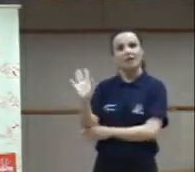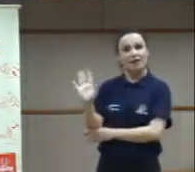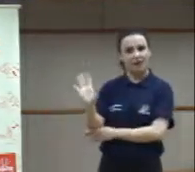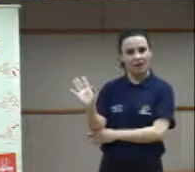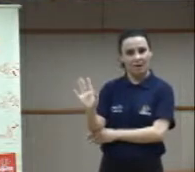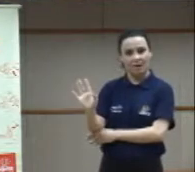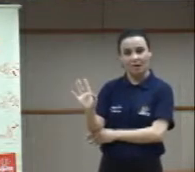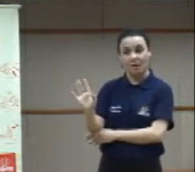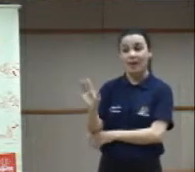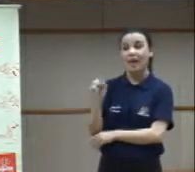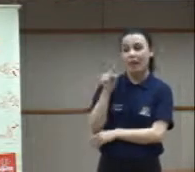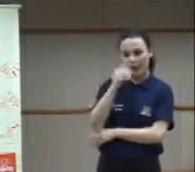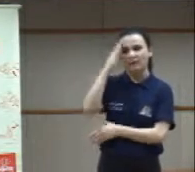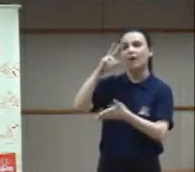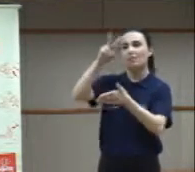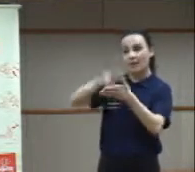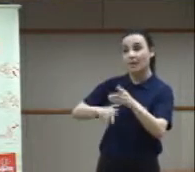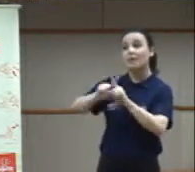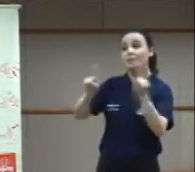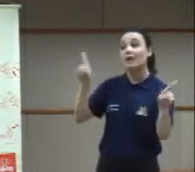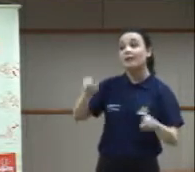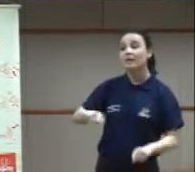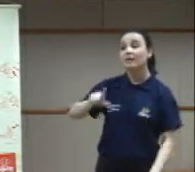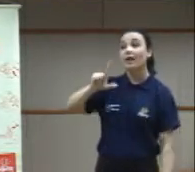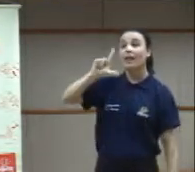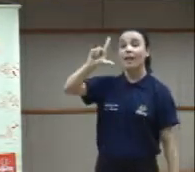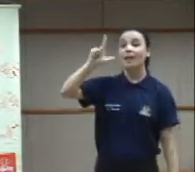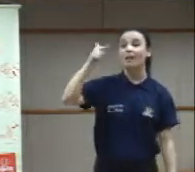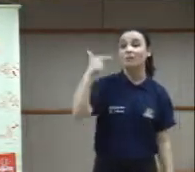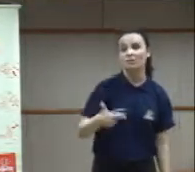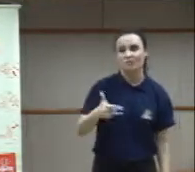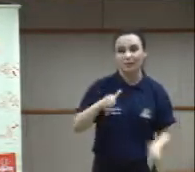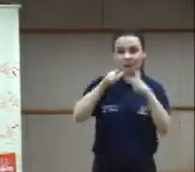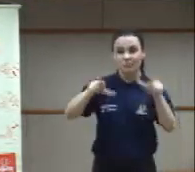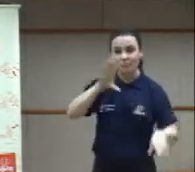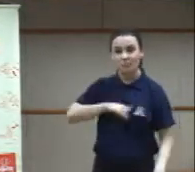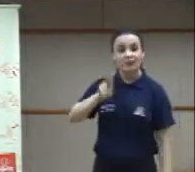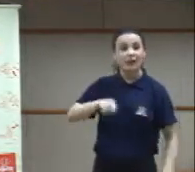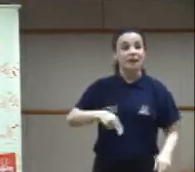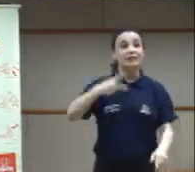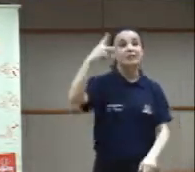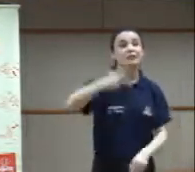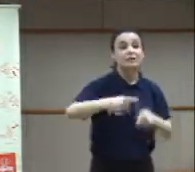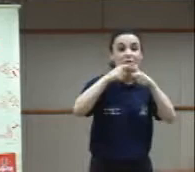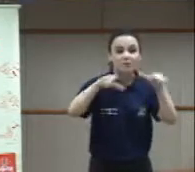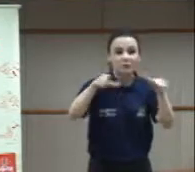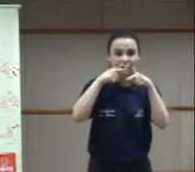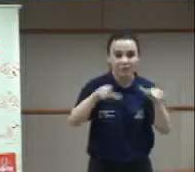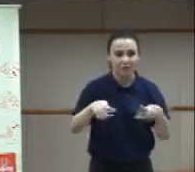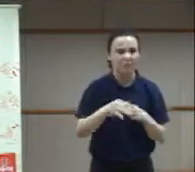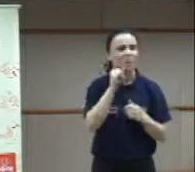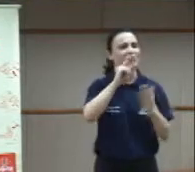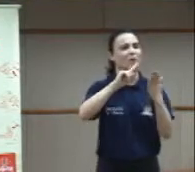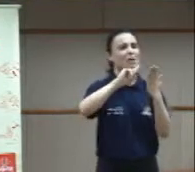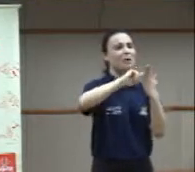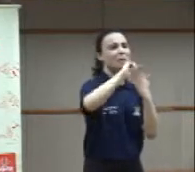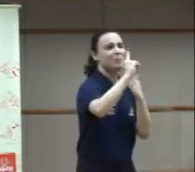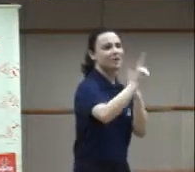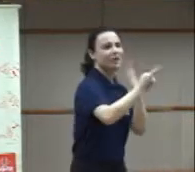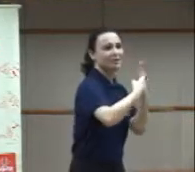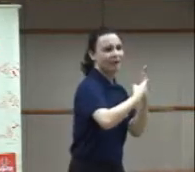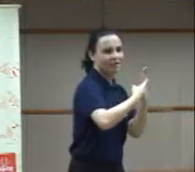que é a segunda língua e que a compreensão desse texto, por exemplo, linguagem figurada, né?